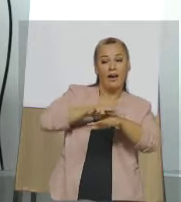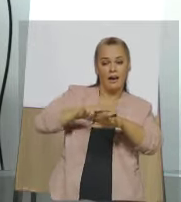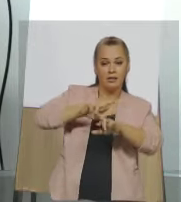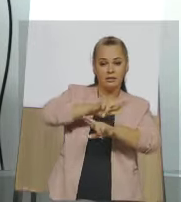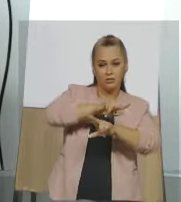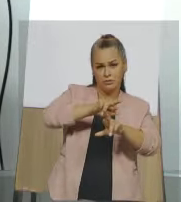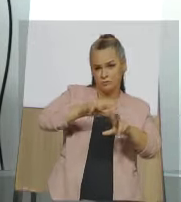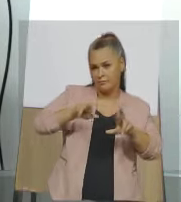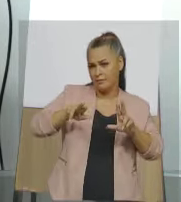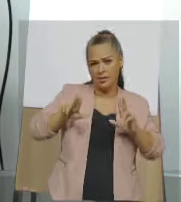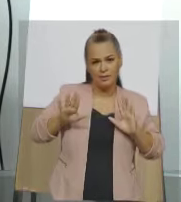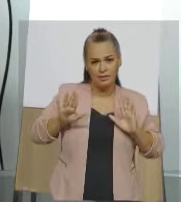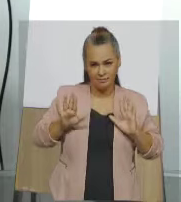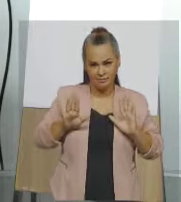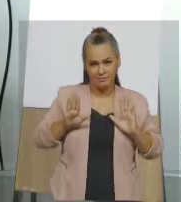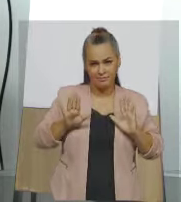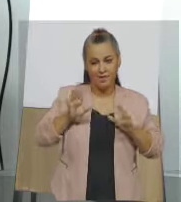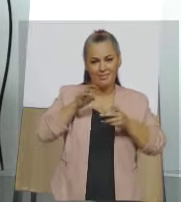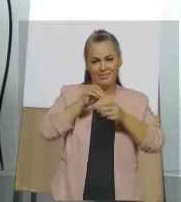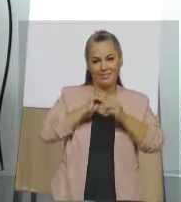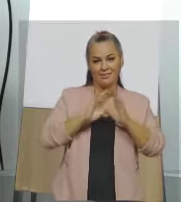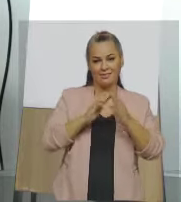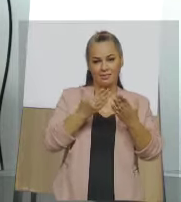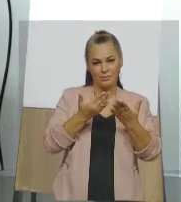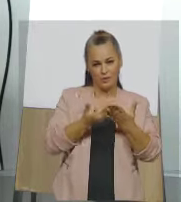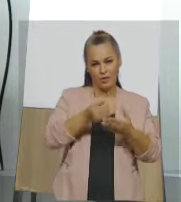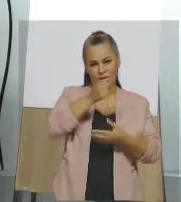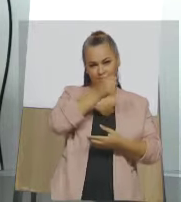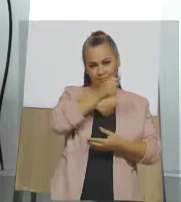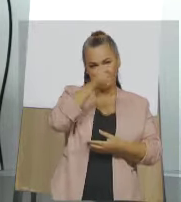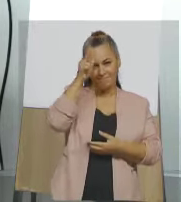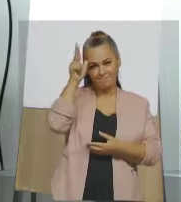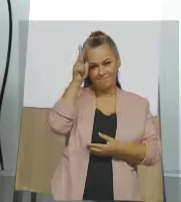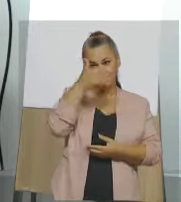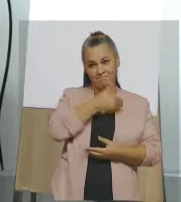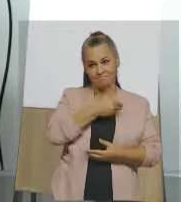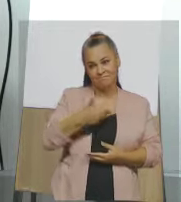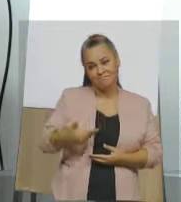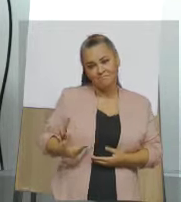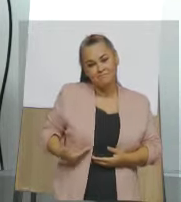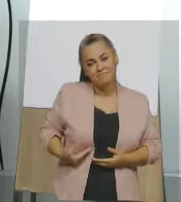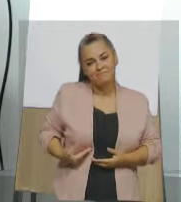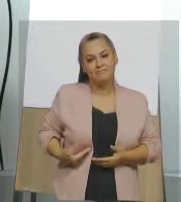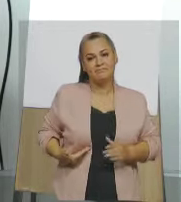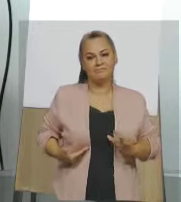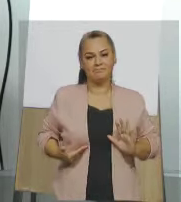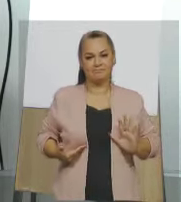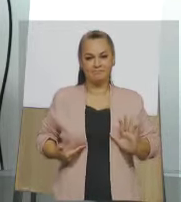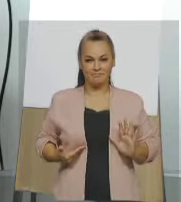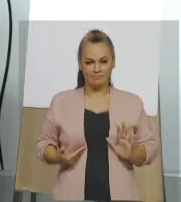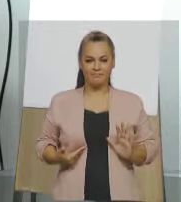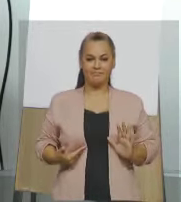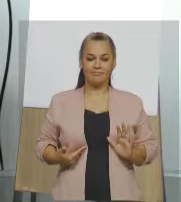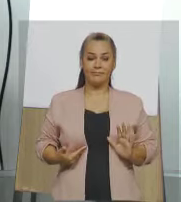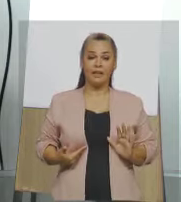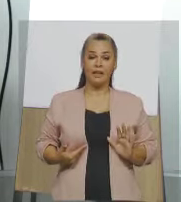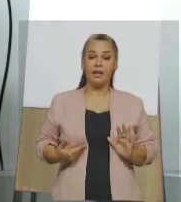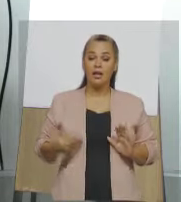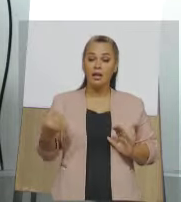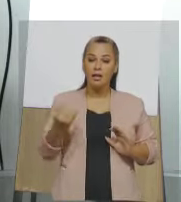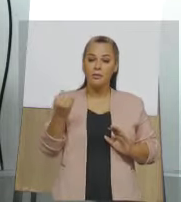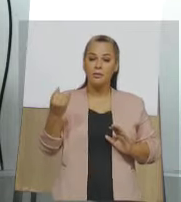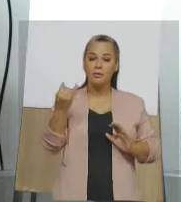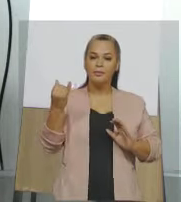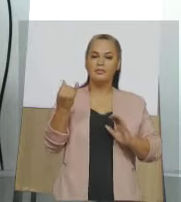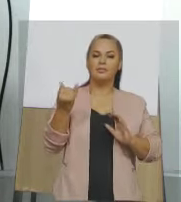nas escolas privadas. Então, é justamente essa experiência de vocês, frente às desigualdades, que você